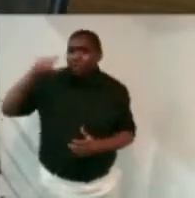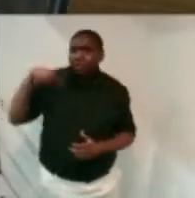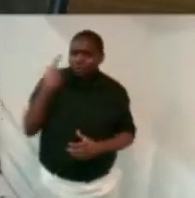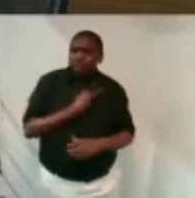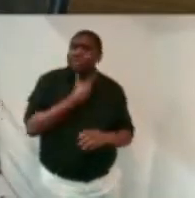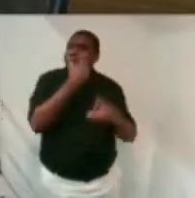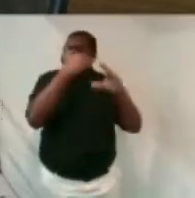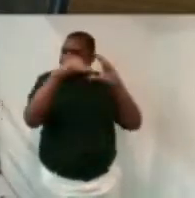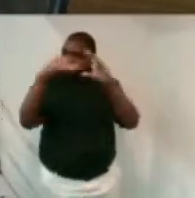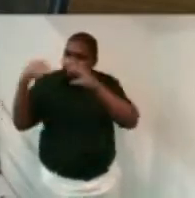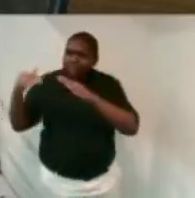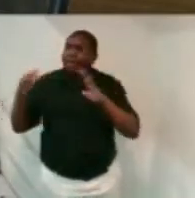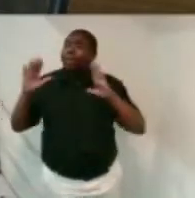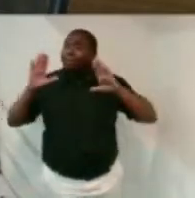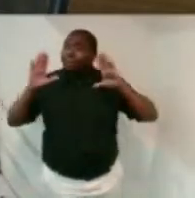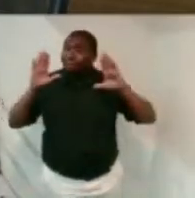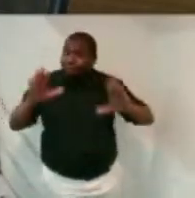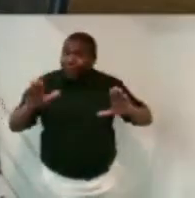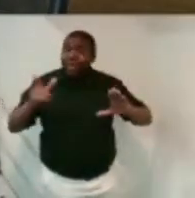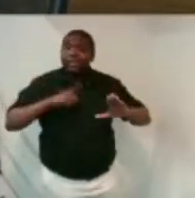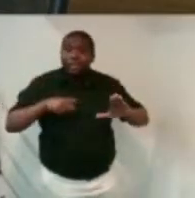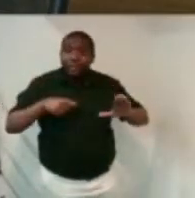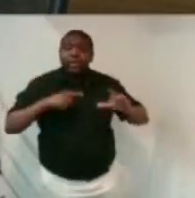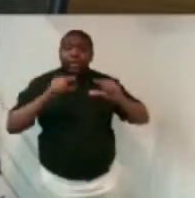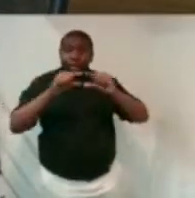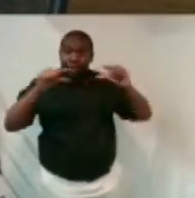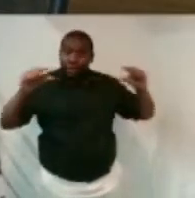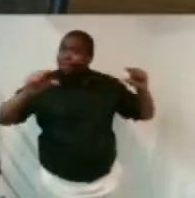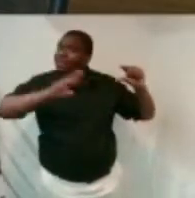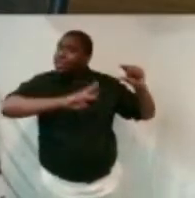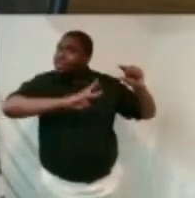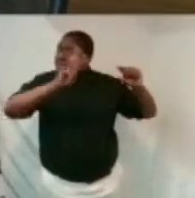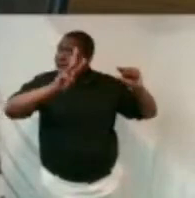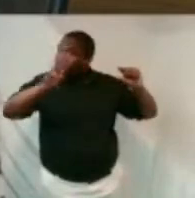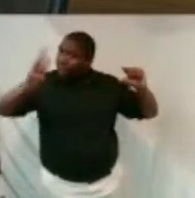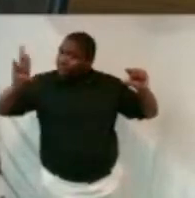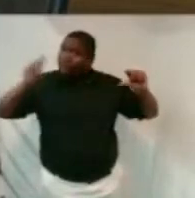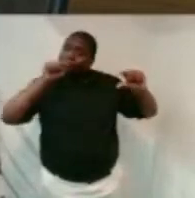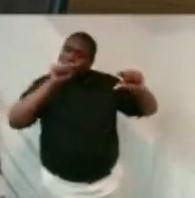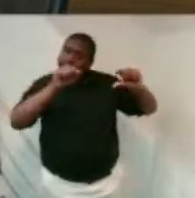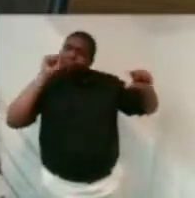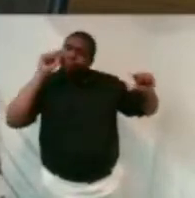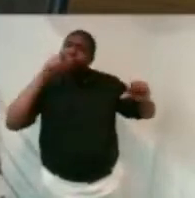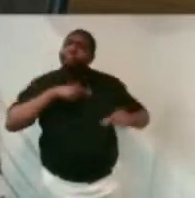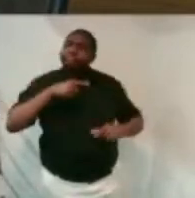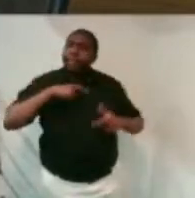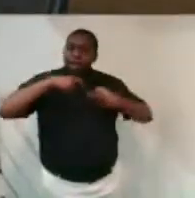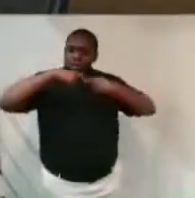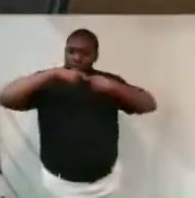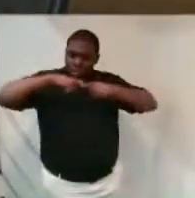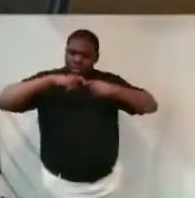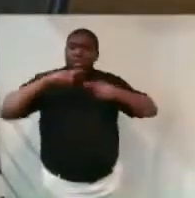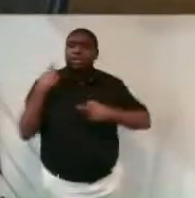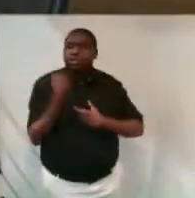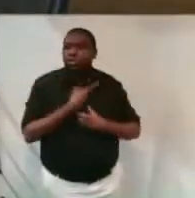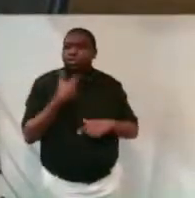mandar fisicamente, mas o link também, nós estaremos disponibilizando todo o trabalho